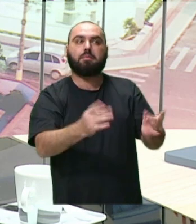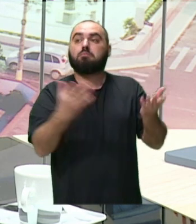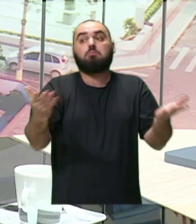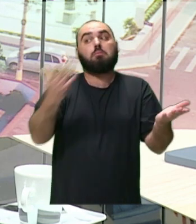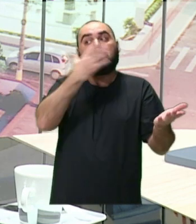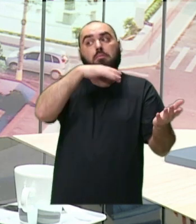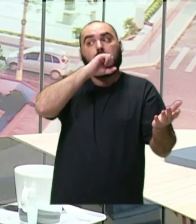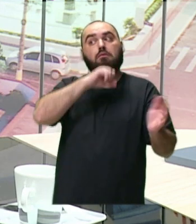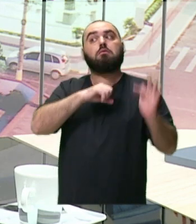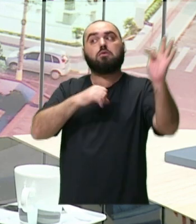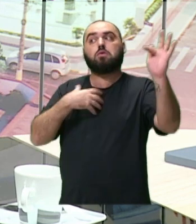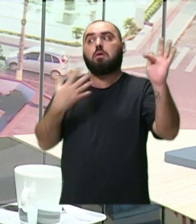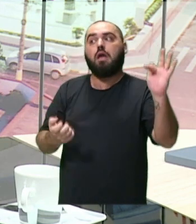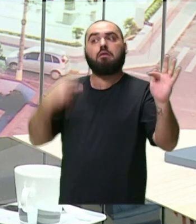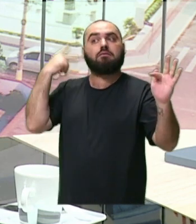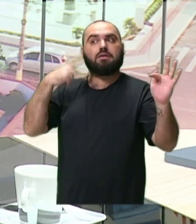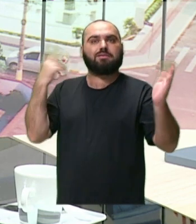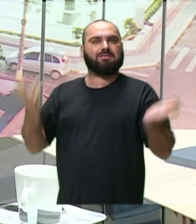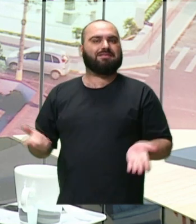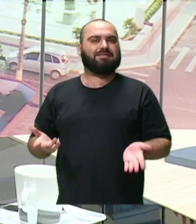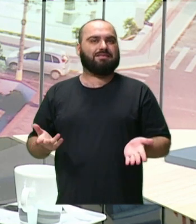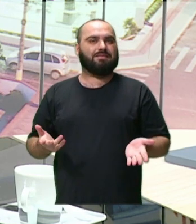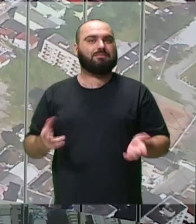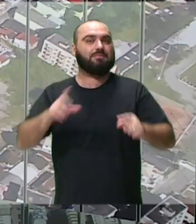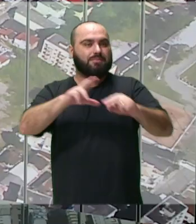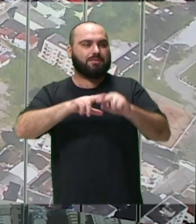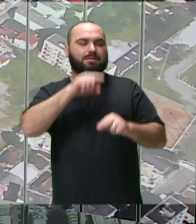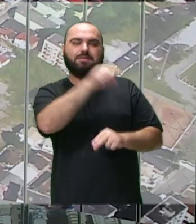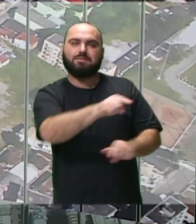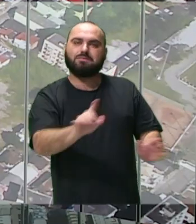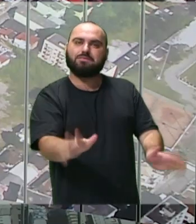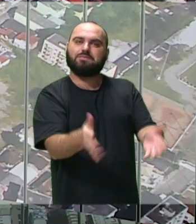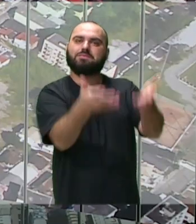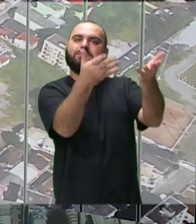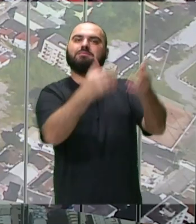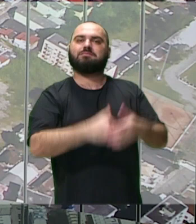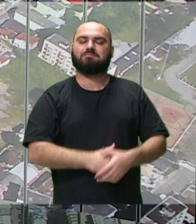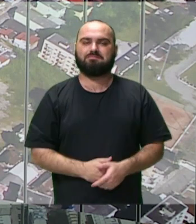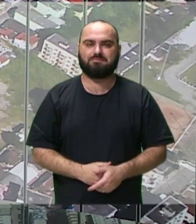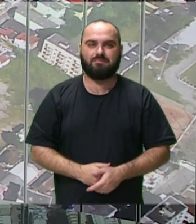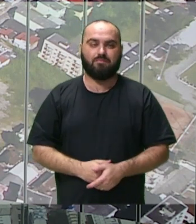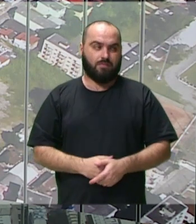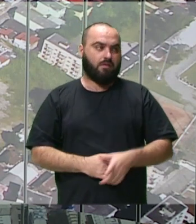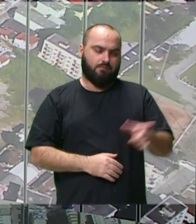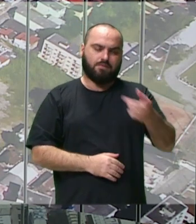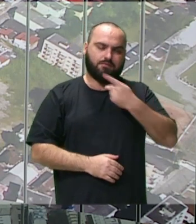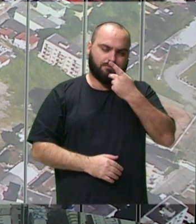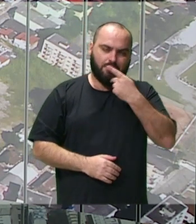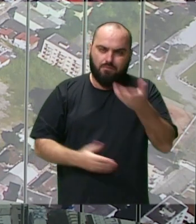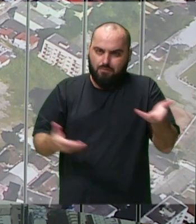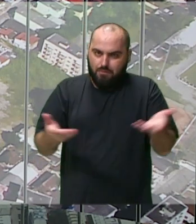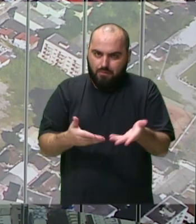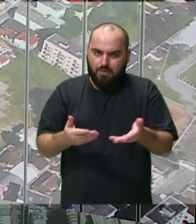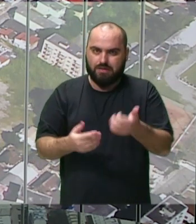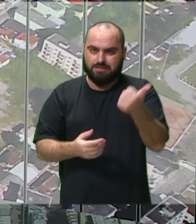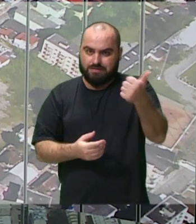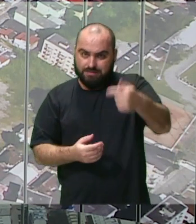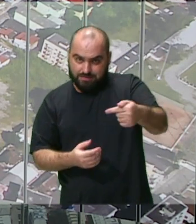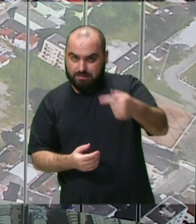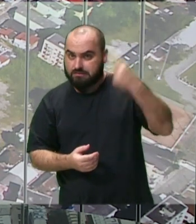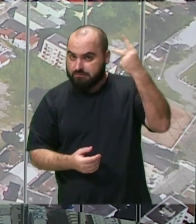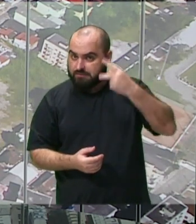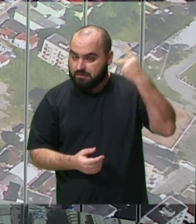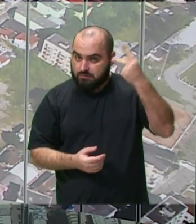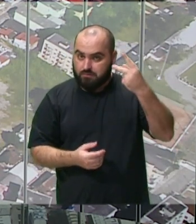vereadora lá na frente. Então a gente está tentando inspirar elas, né? Isso que a senhora mencionou agora, a senhora já tinha dito anteriormente que de 17